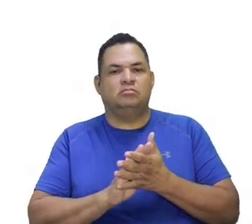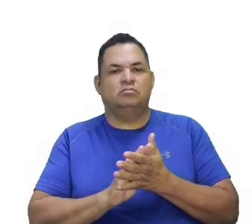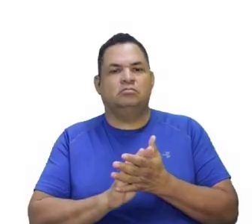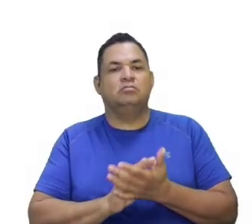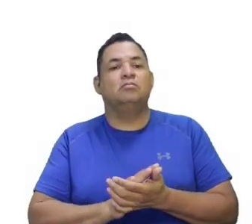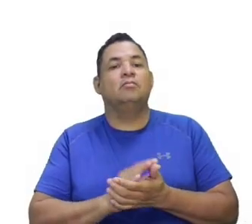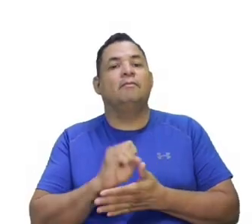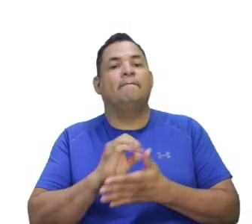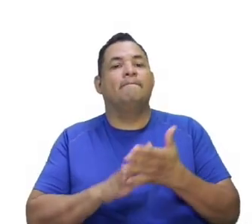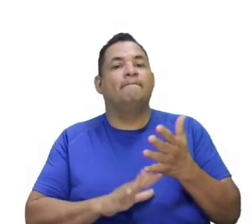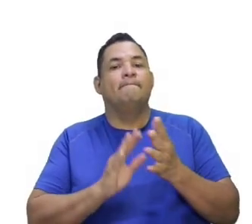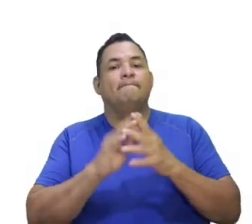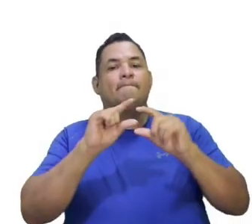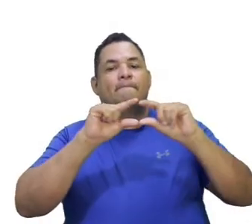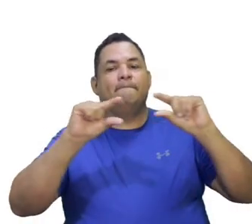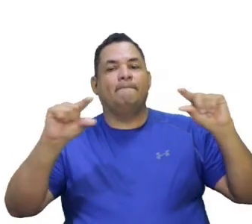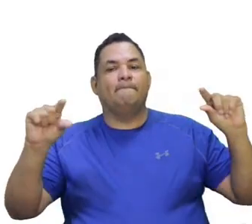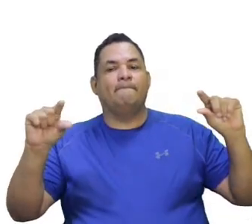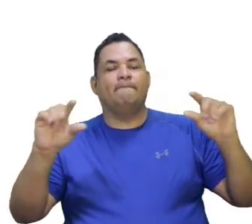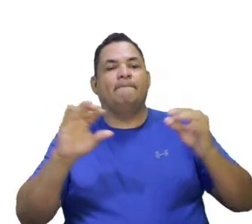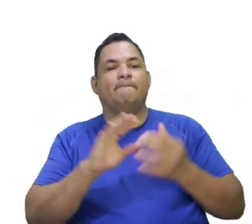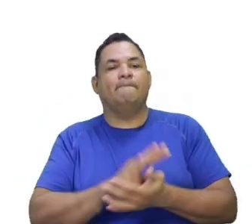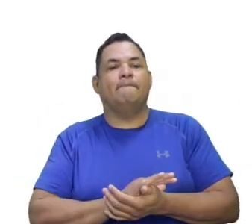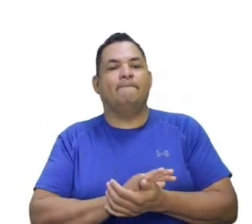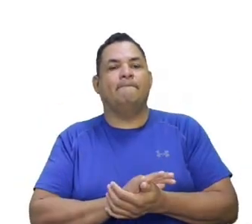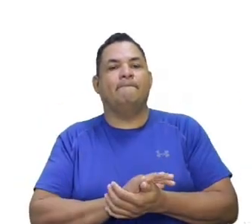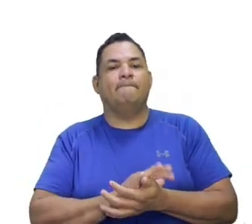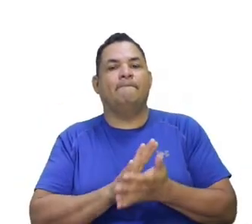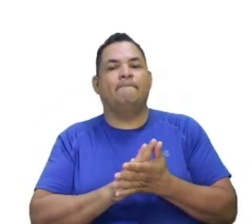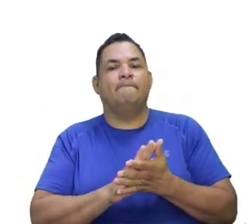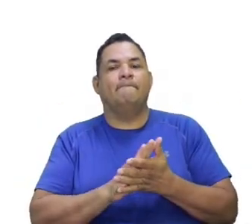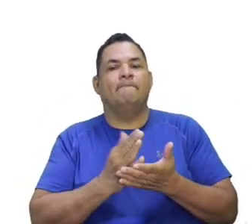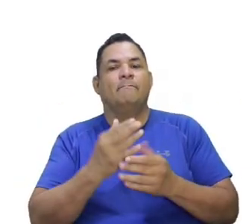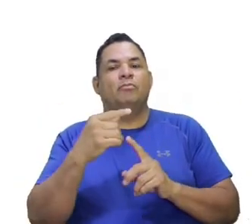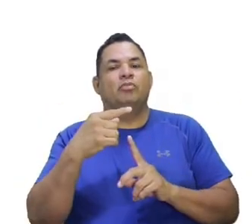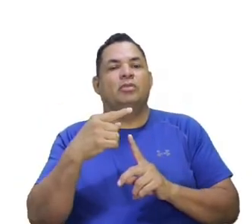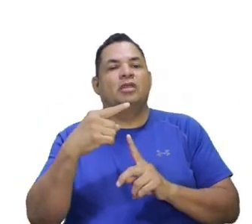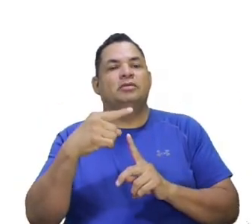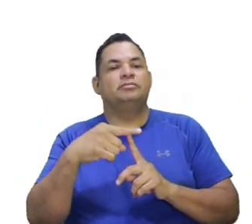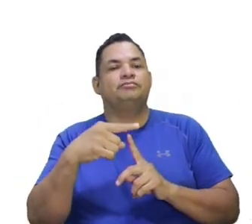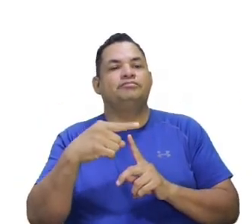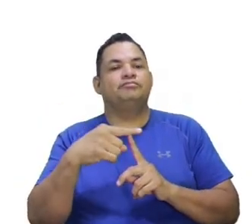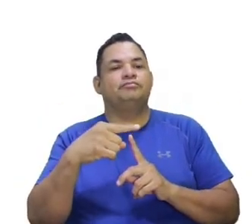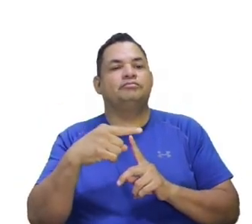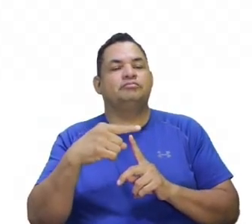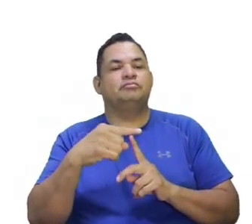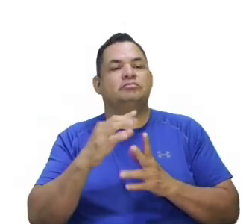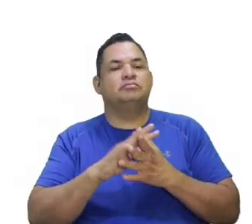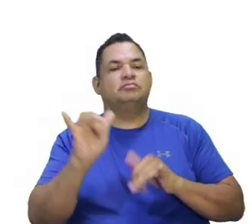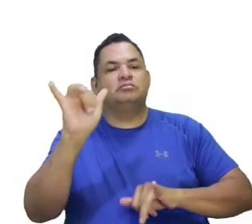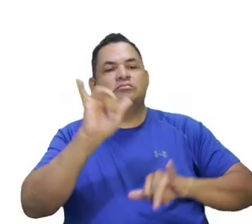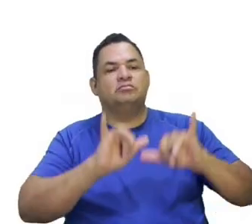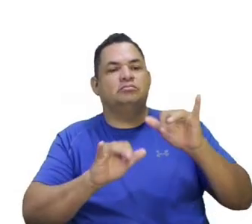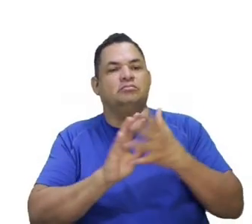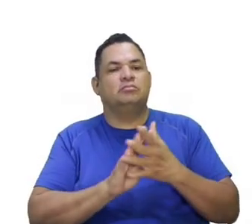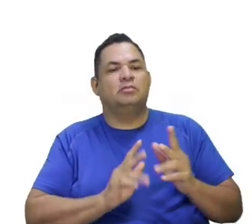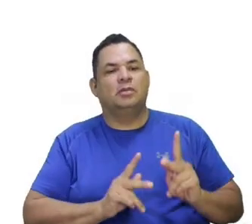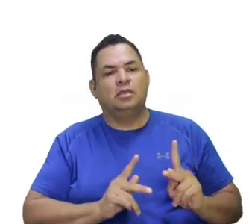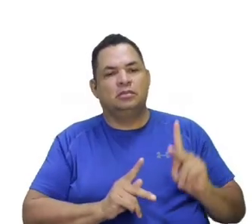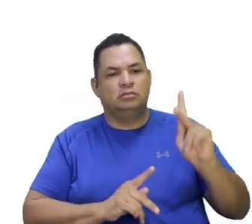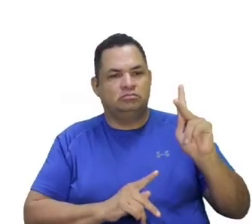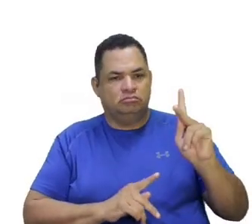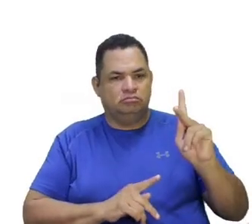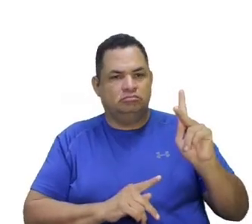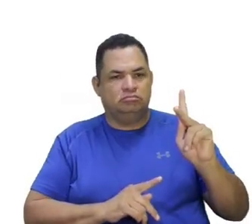o seguinte enunciado. Dada as espécies químicas, e aí ele dá o potássio,